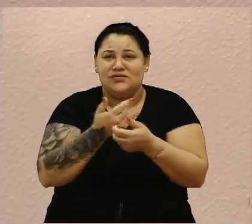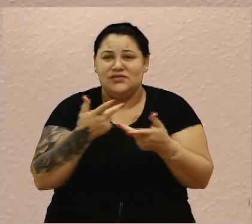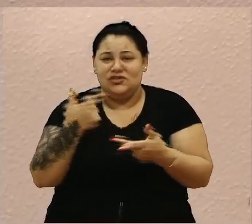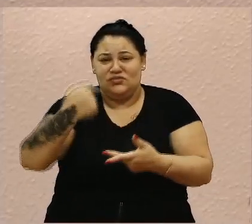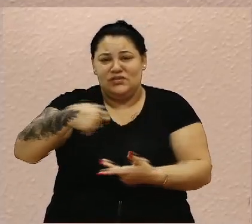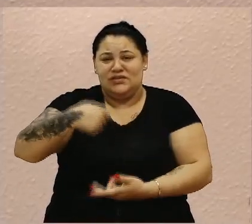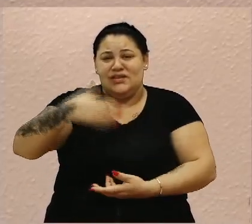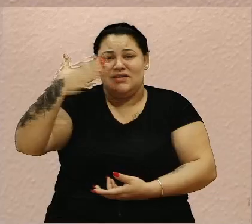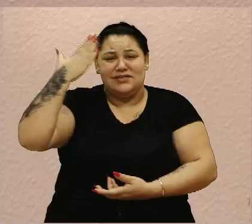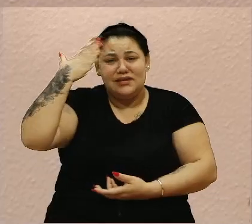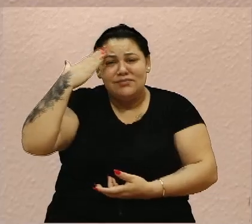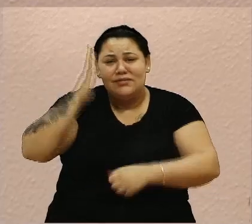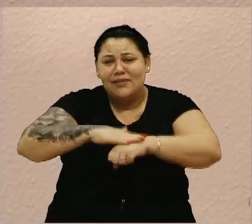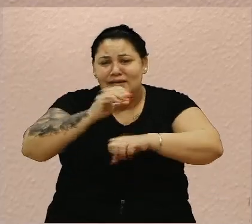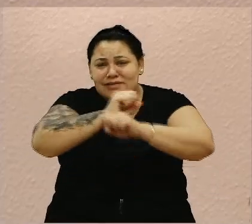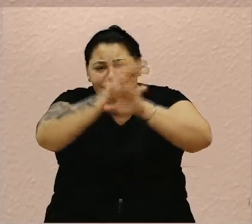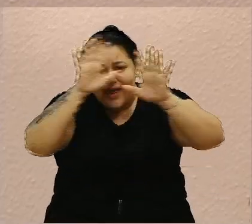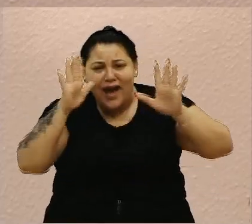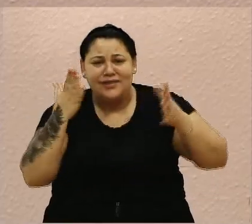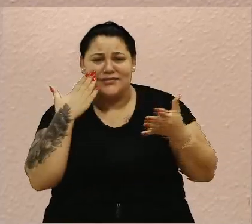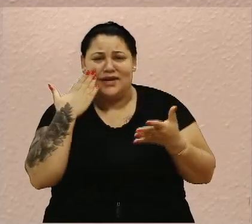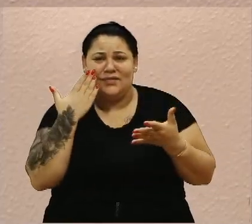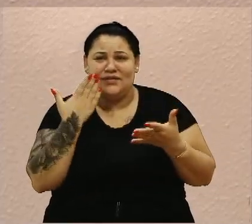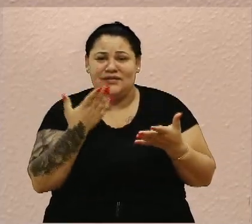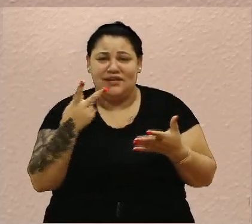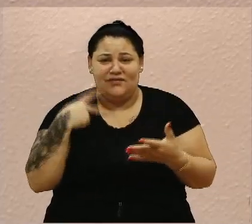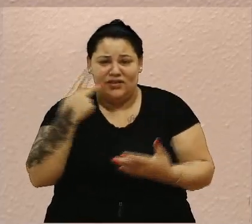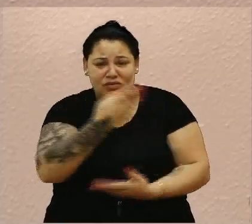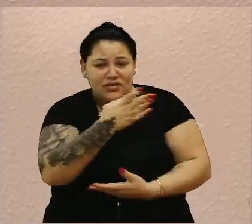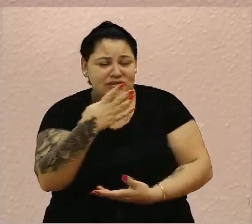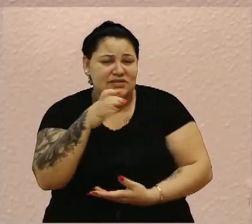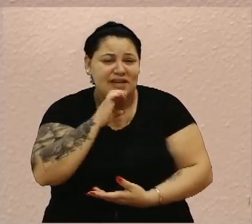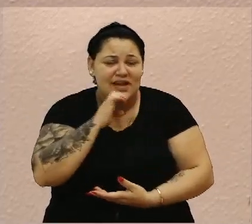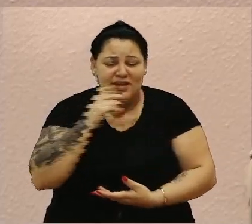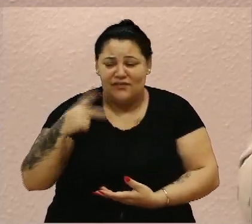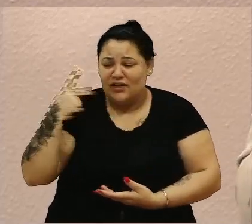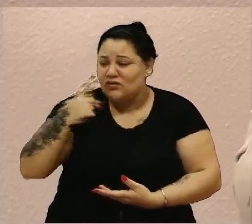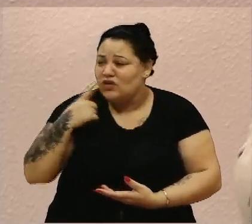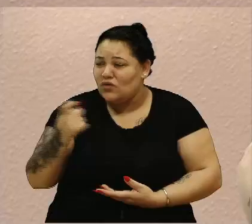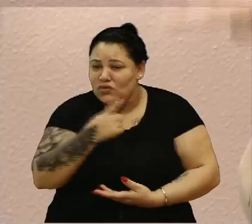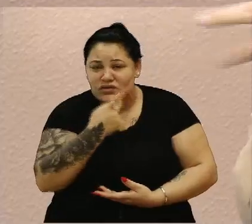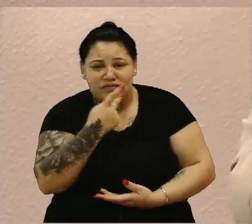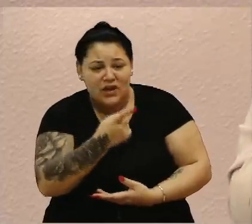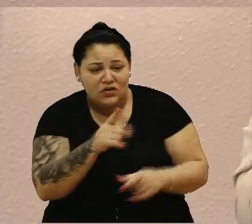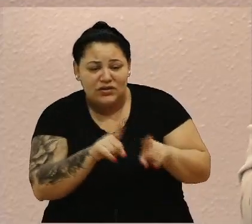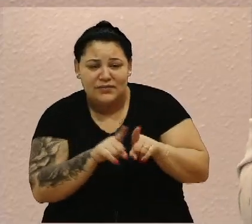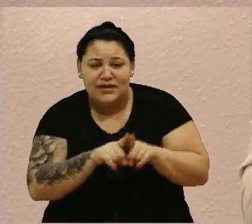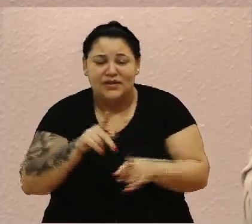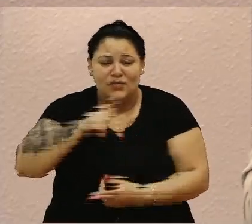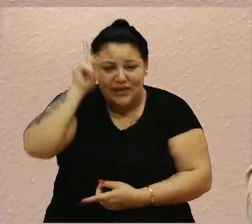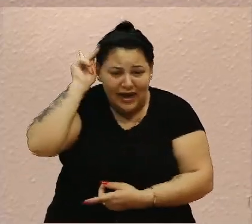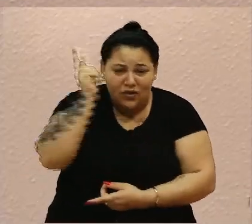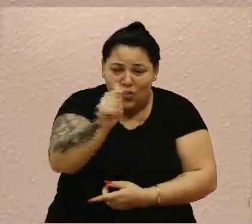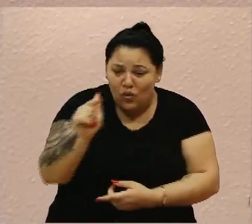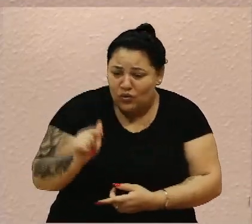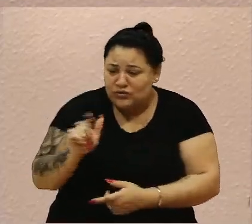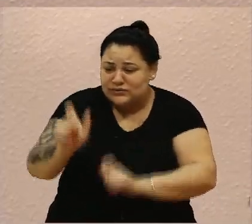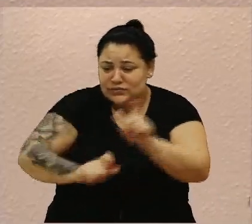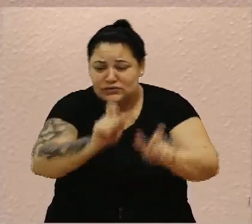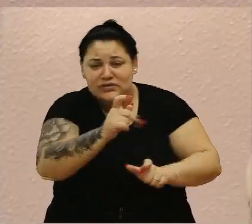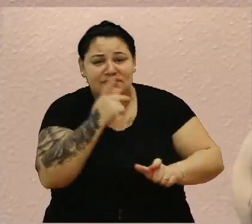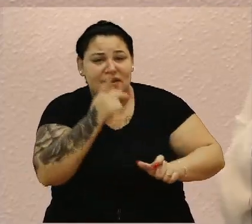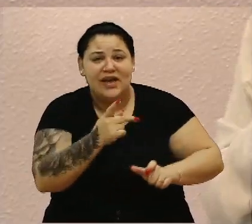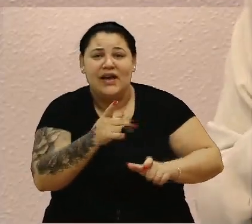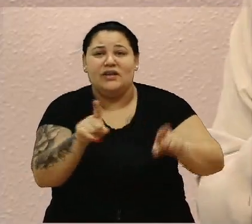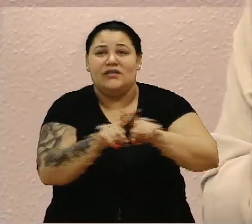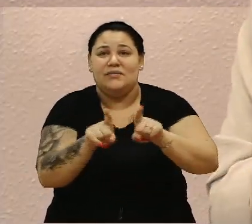né? É isso, os vereadores, a vereadora Estela comentou, a vereadora Rose comentou, o vereador Iago, outras pessoas comentaram sobre a